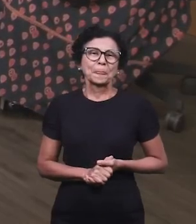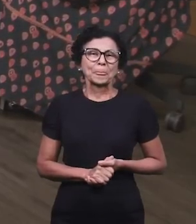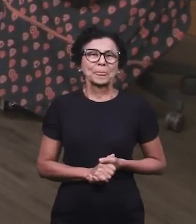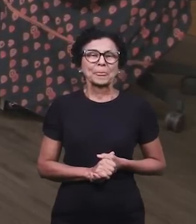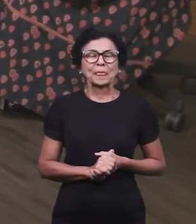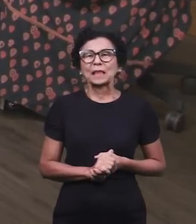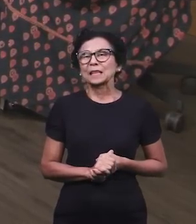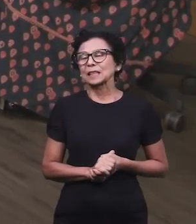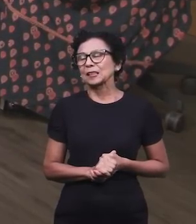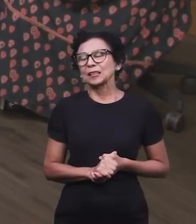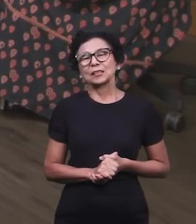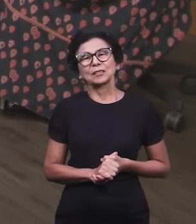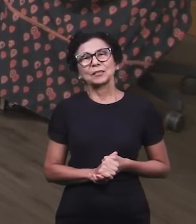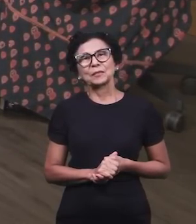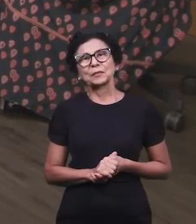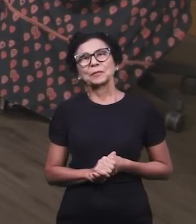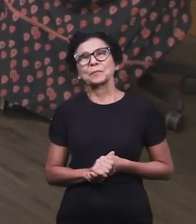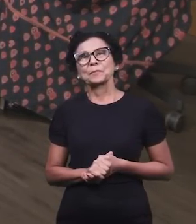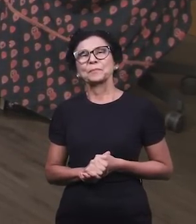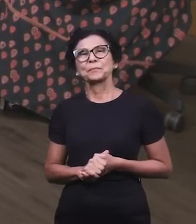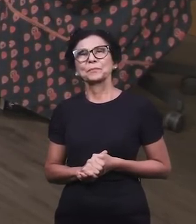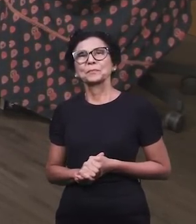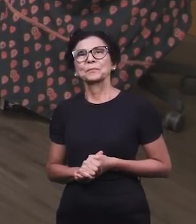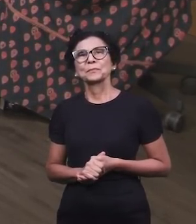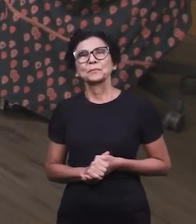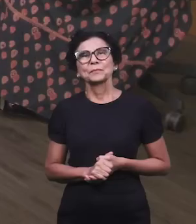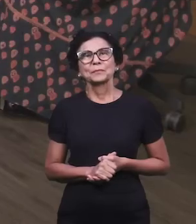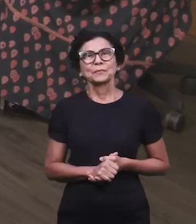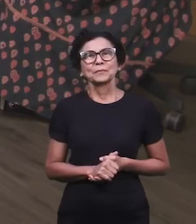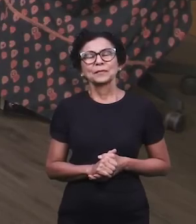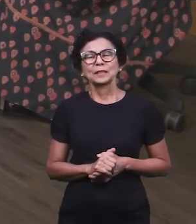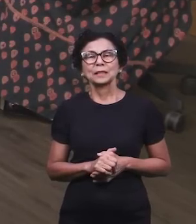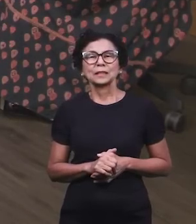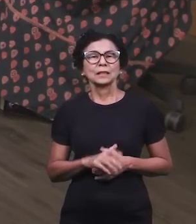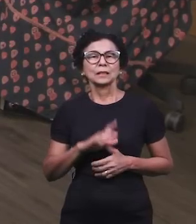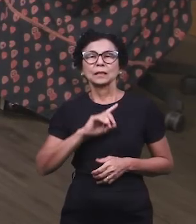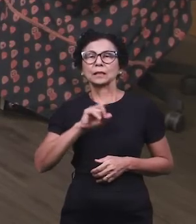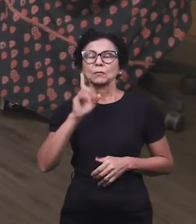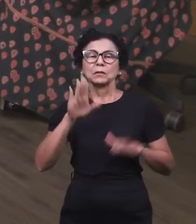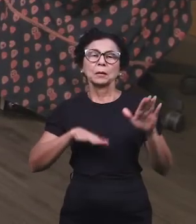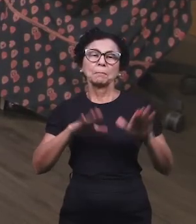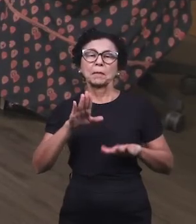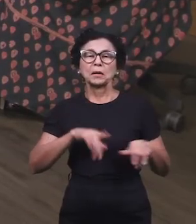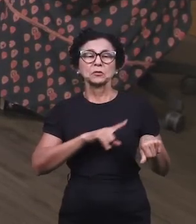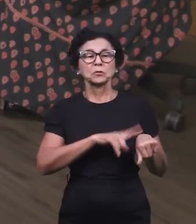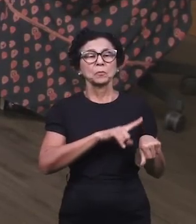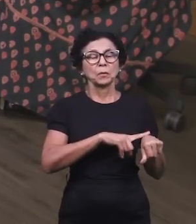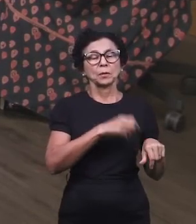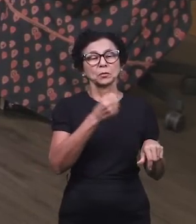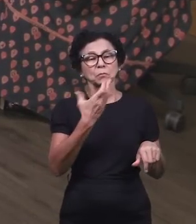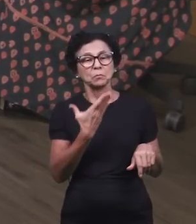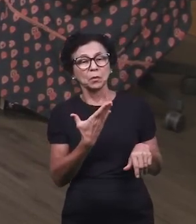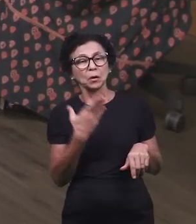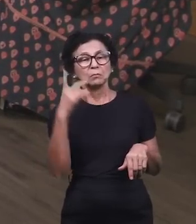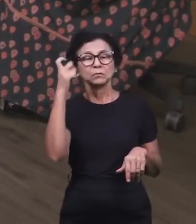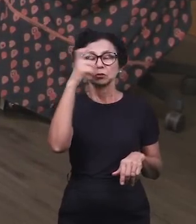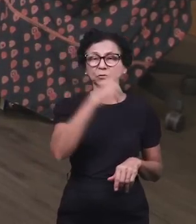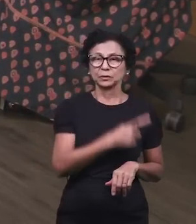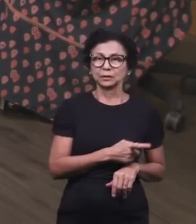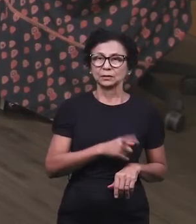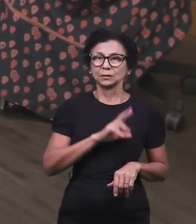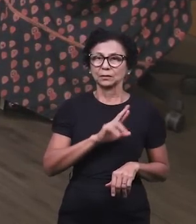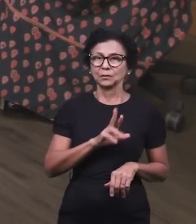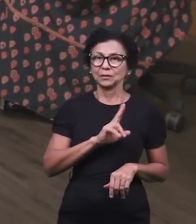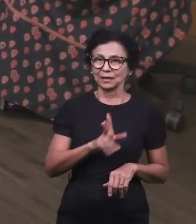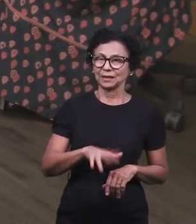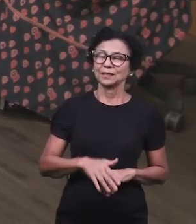considerando o que você colocou aqui, você tem a figura do noivo na noiva, ou seja, uma Sim. alegria que se projeta para a eternidade. Exatamente.